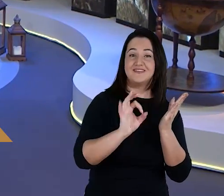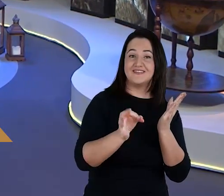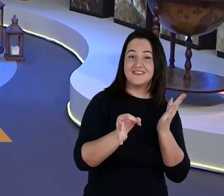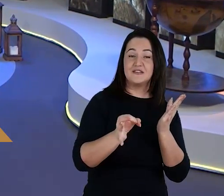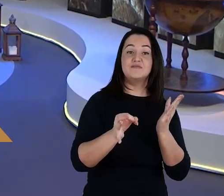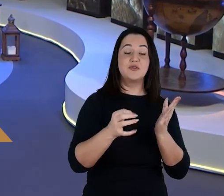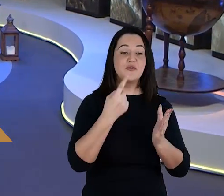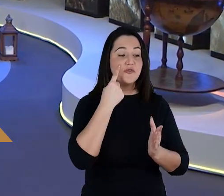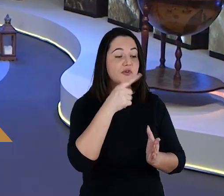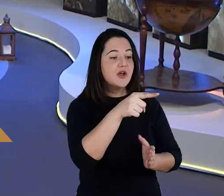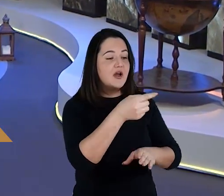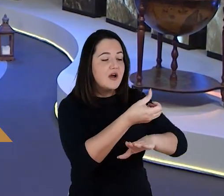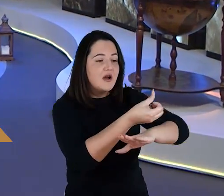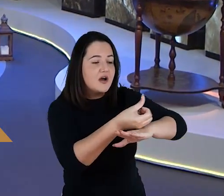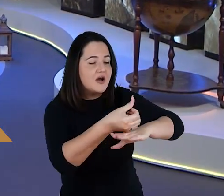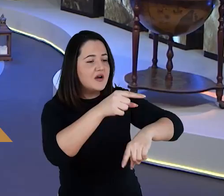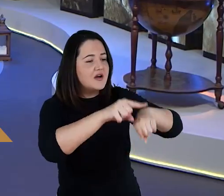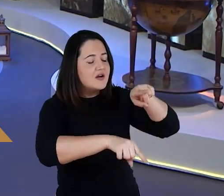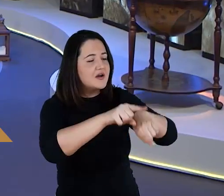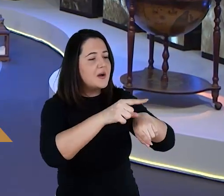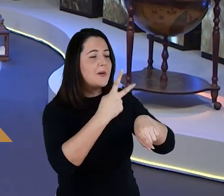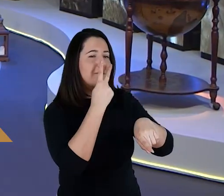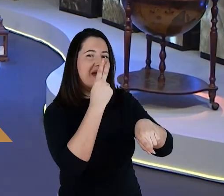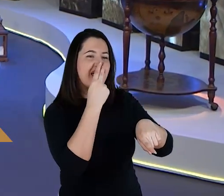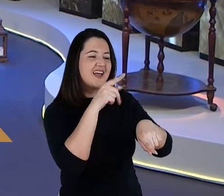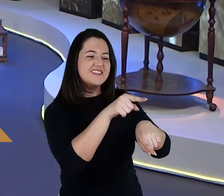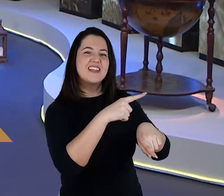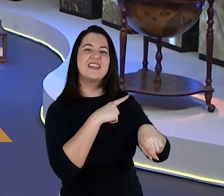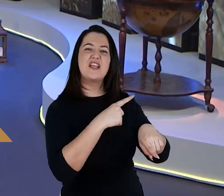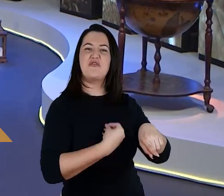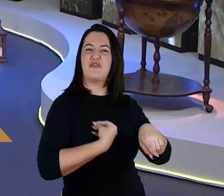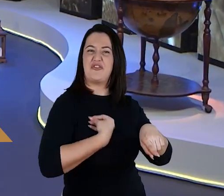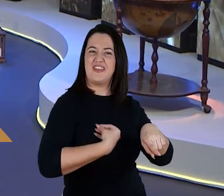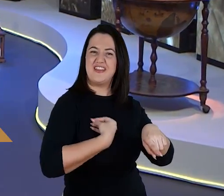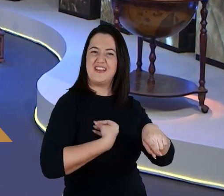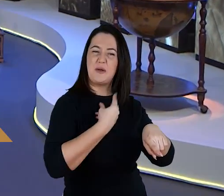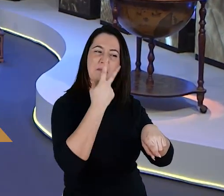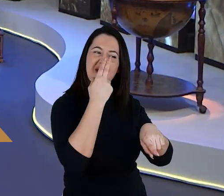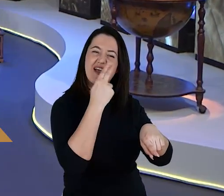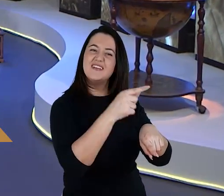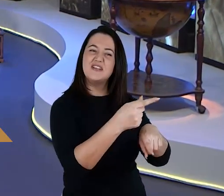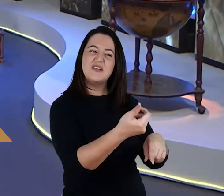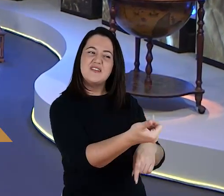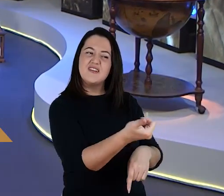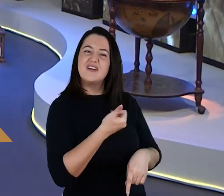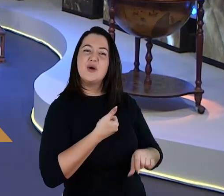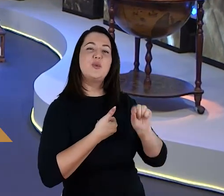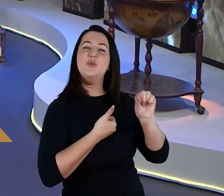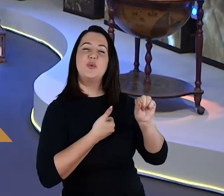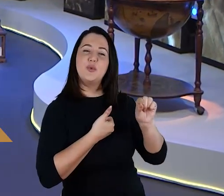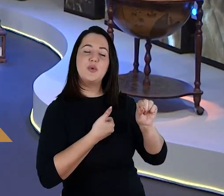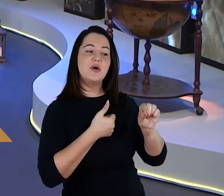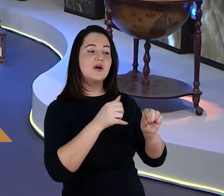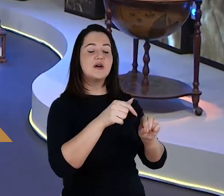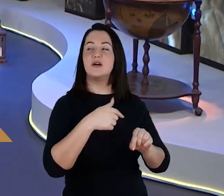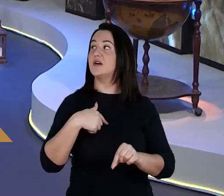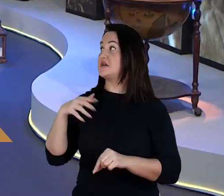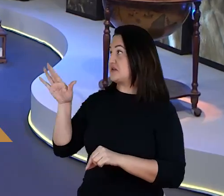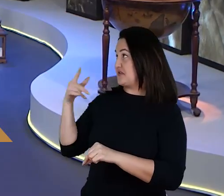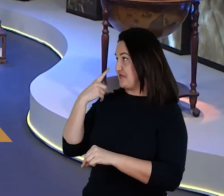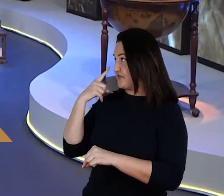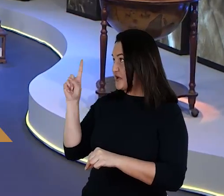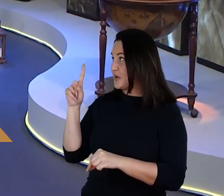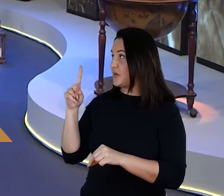vendo aqueles dias, como se o artefato tivesse vida própria e mesmo sem o uso de palavras, nos dissesse, você